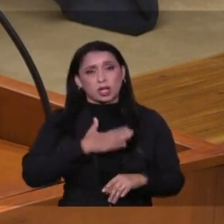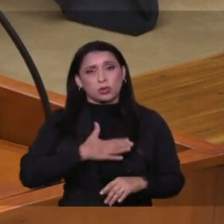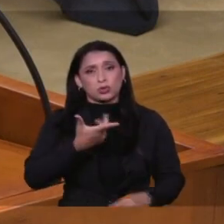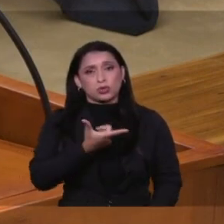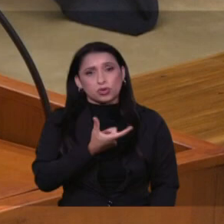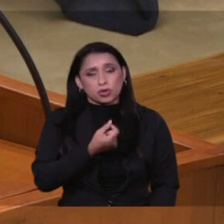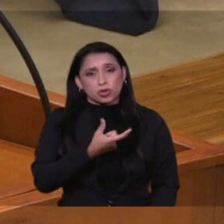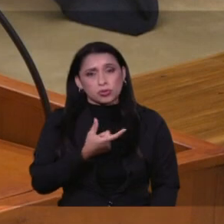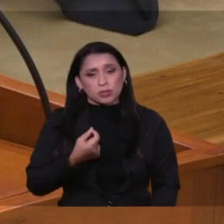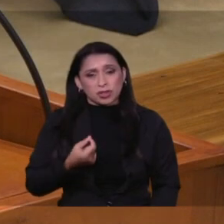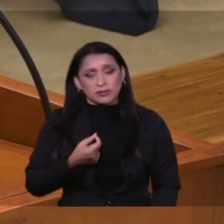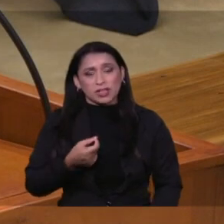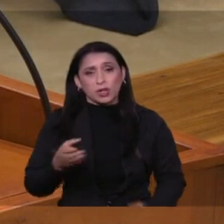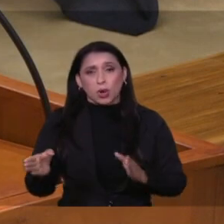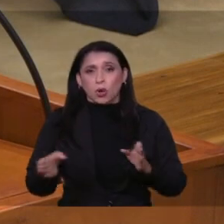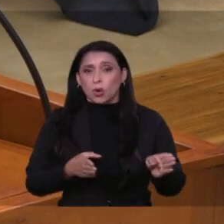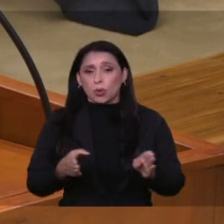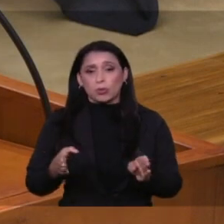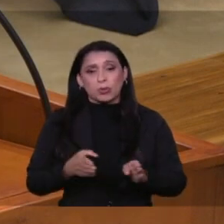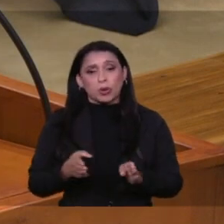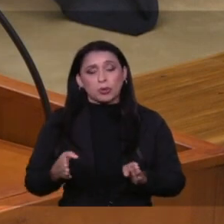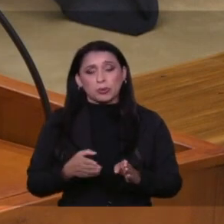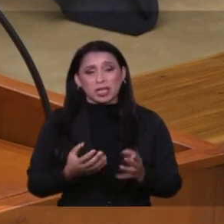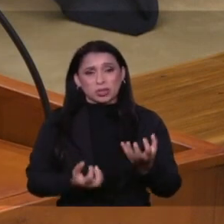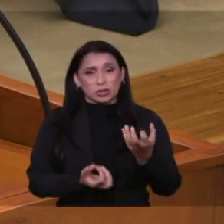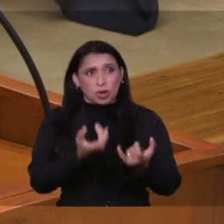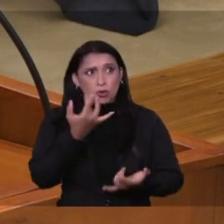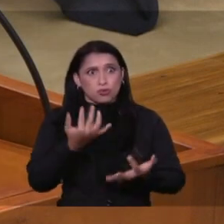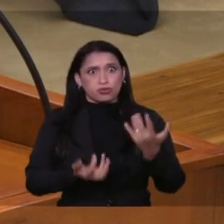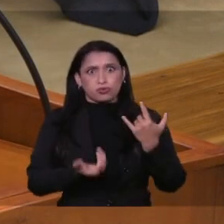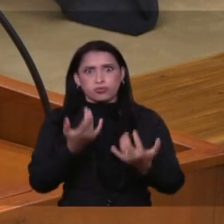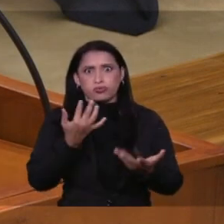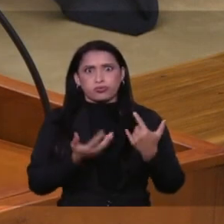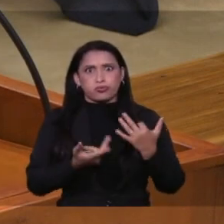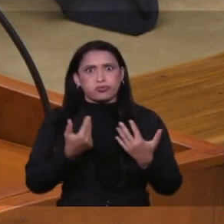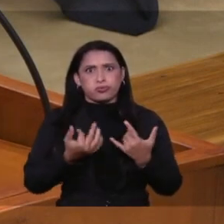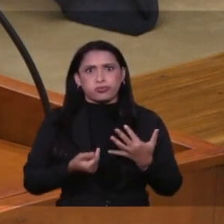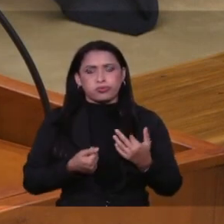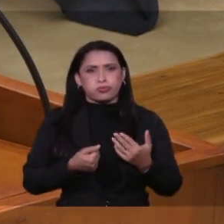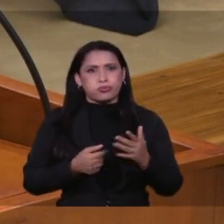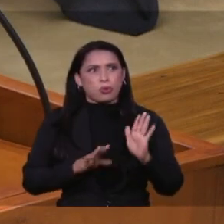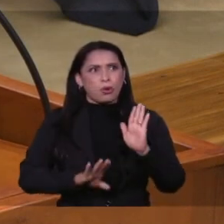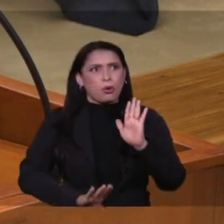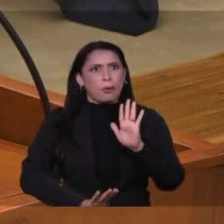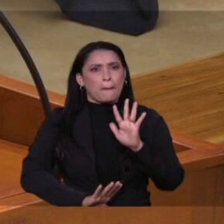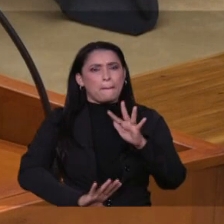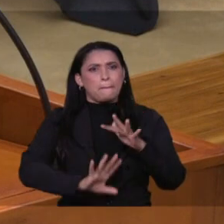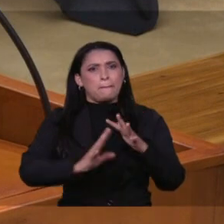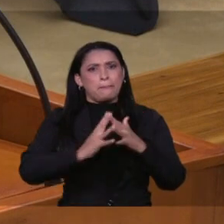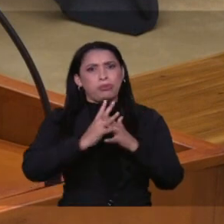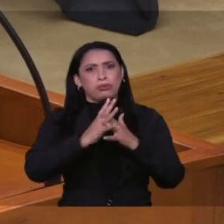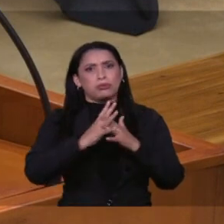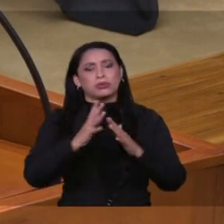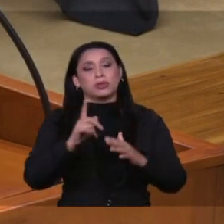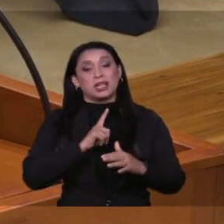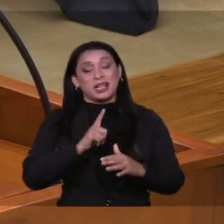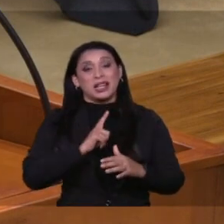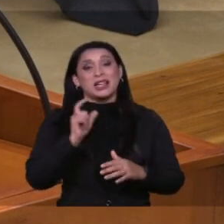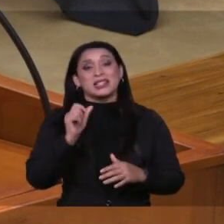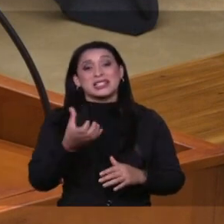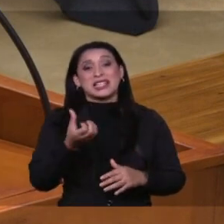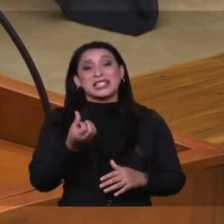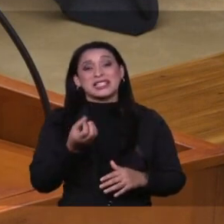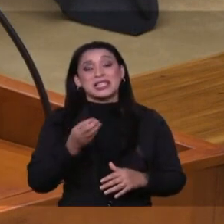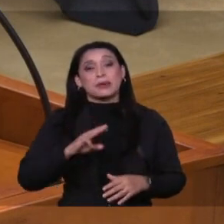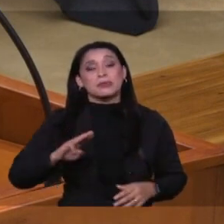quando estávamos em pleno período dessas queimadas em volume nunca antes visto no país, houve um corte de mais de 60 milhões